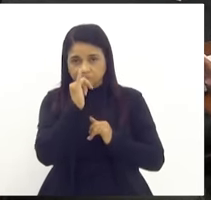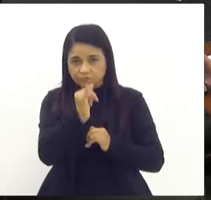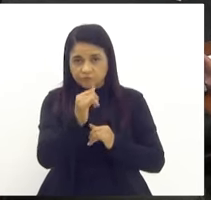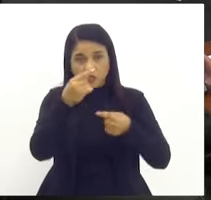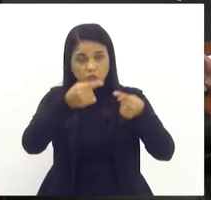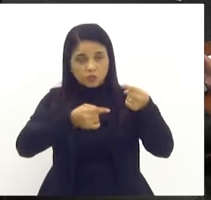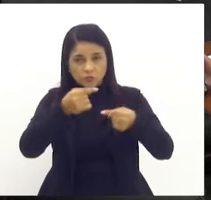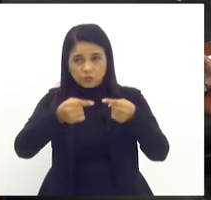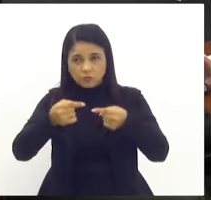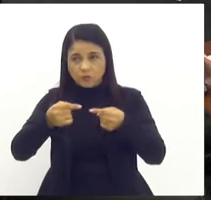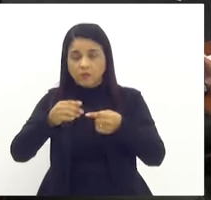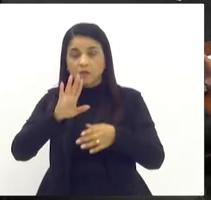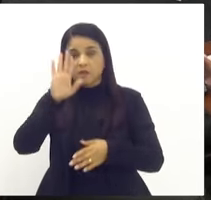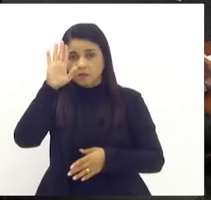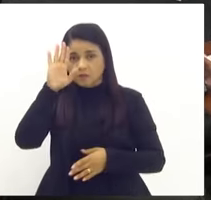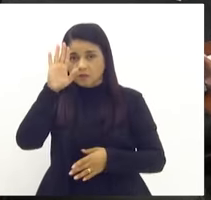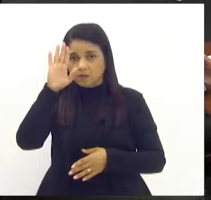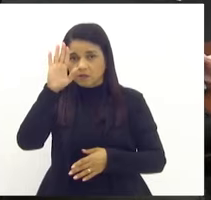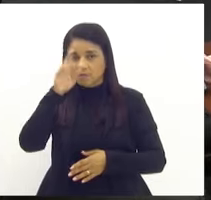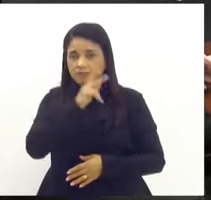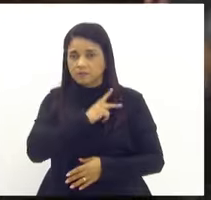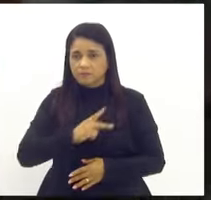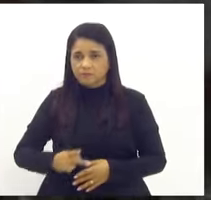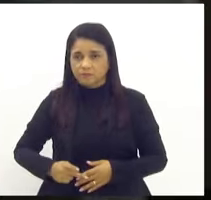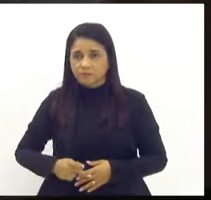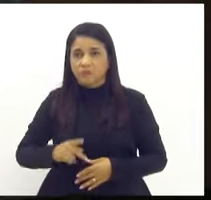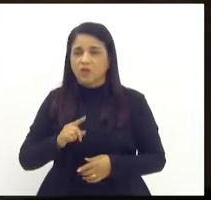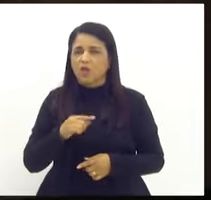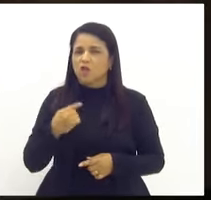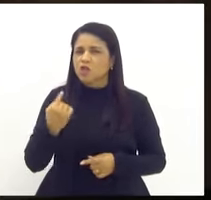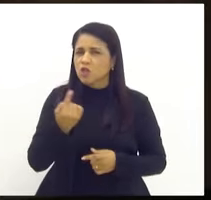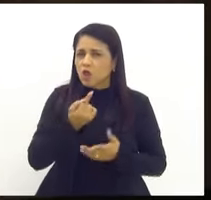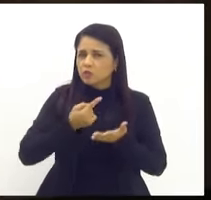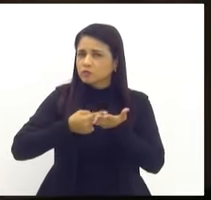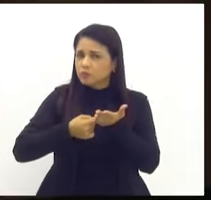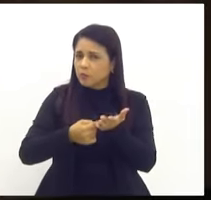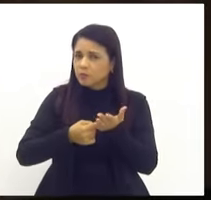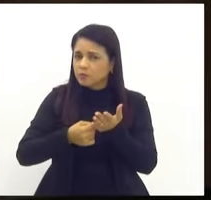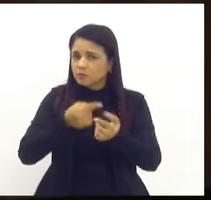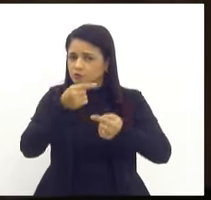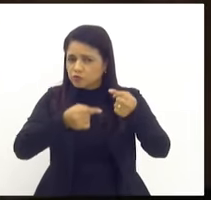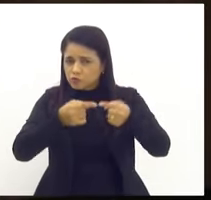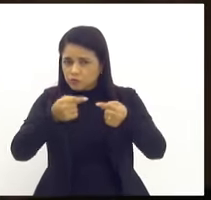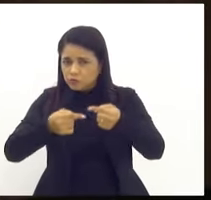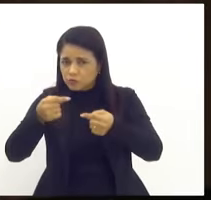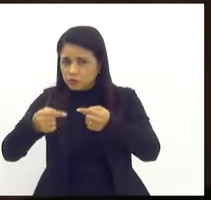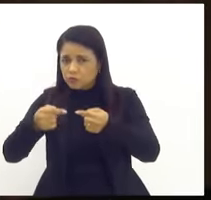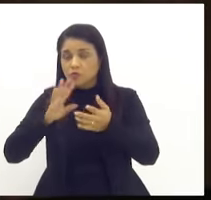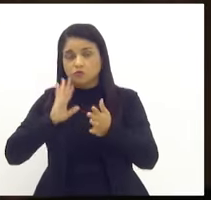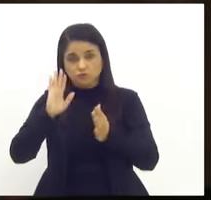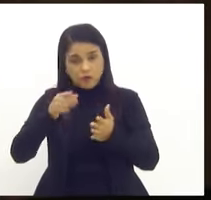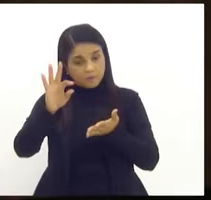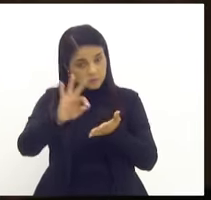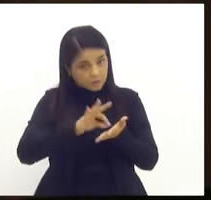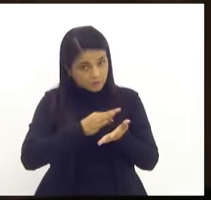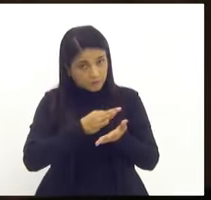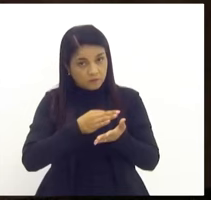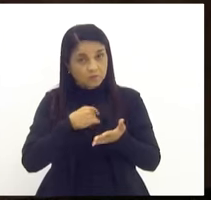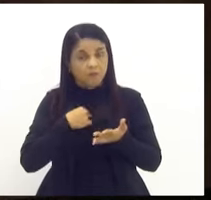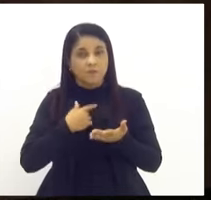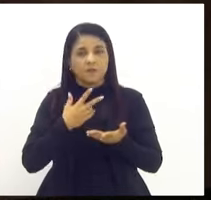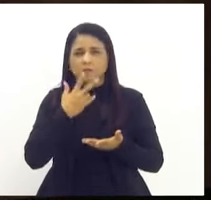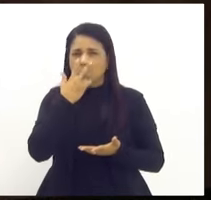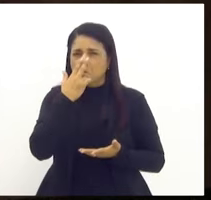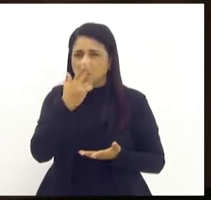discussão Presidente Deputado min nós fizemos essa combinação de discutir tudo em seguida já me inscrevi mas só para não